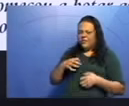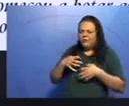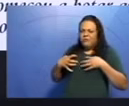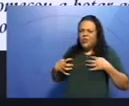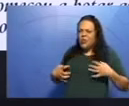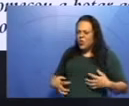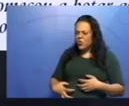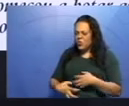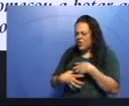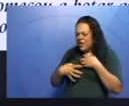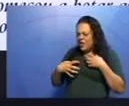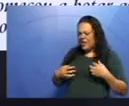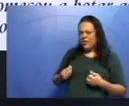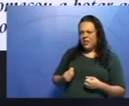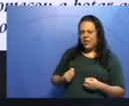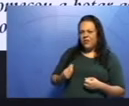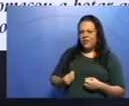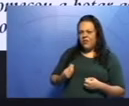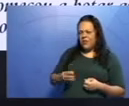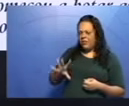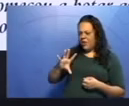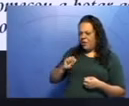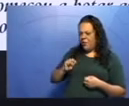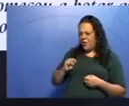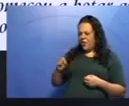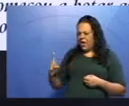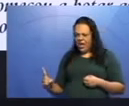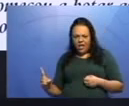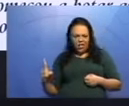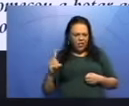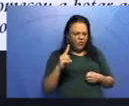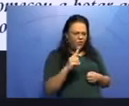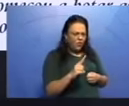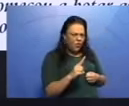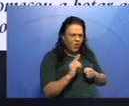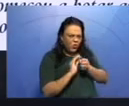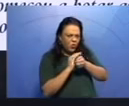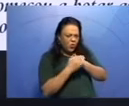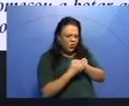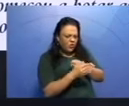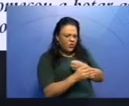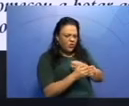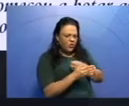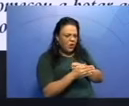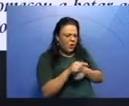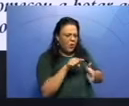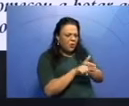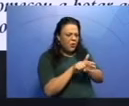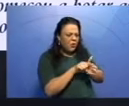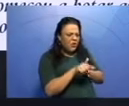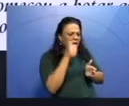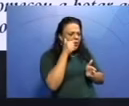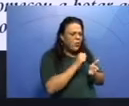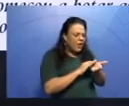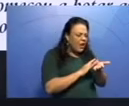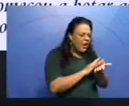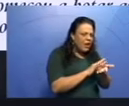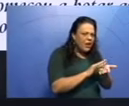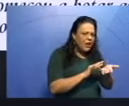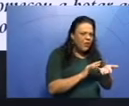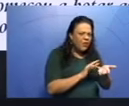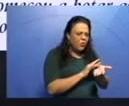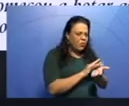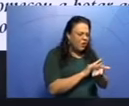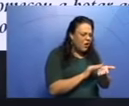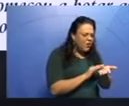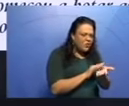amorosa, resolveu consultar às escondidas uma cartomante. Numa conversa com Camilo, ela diz: vale lembrar